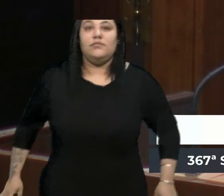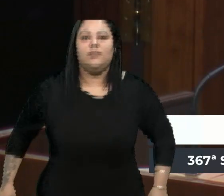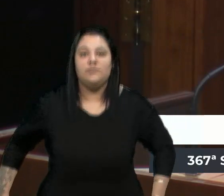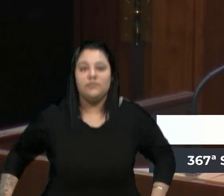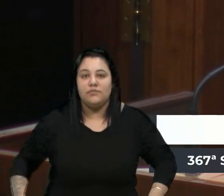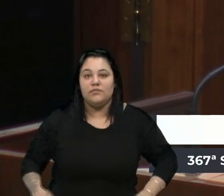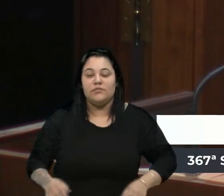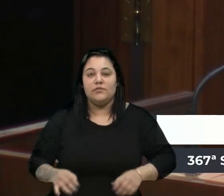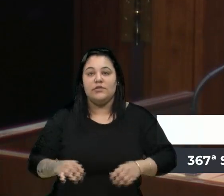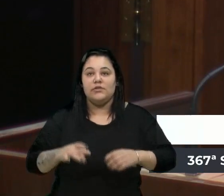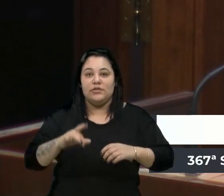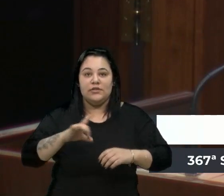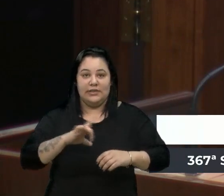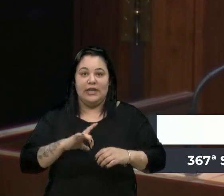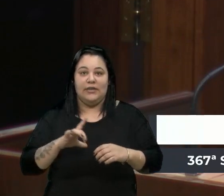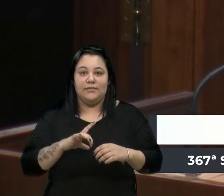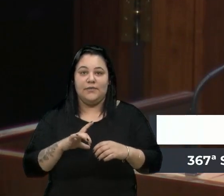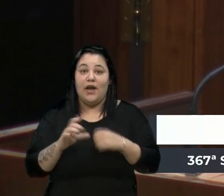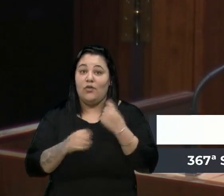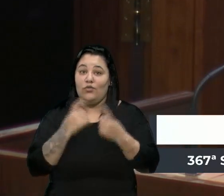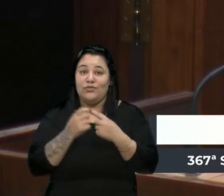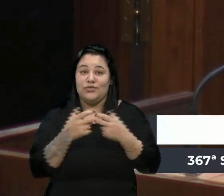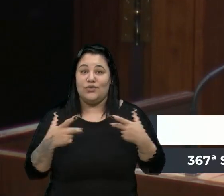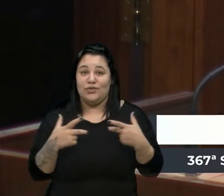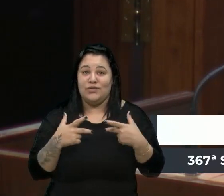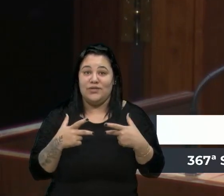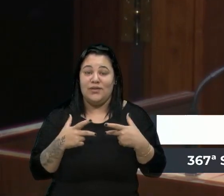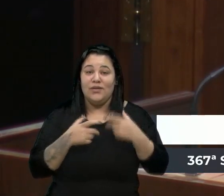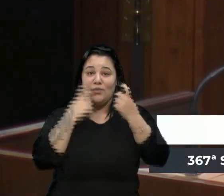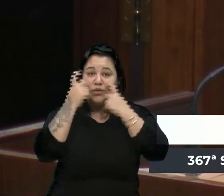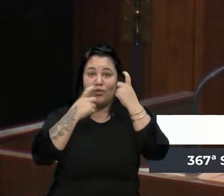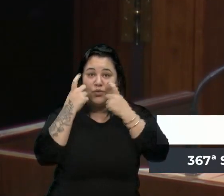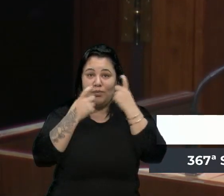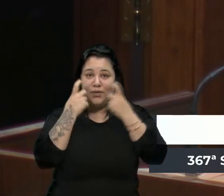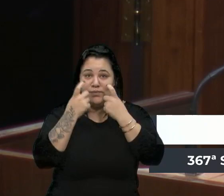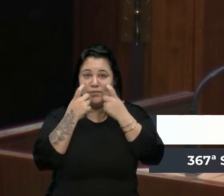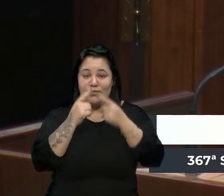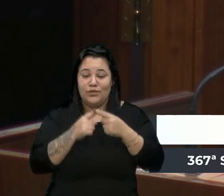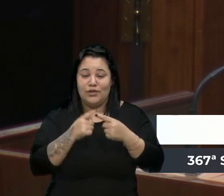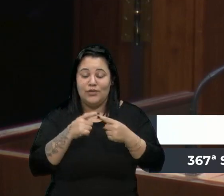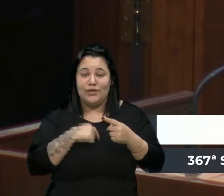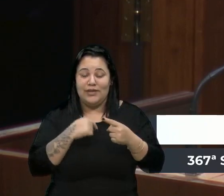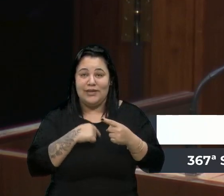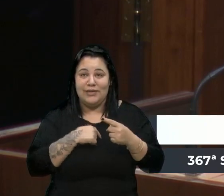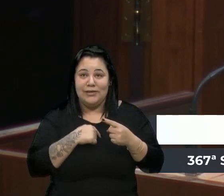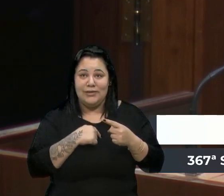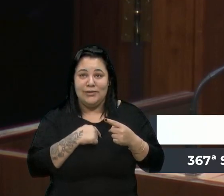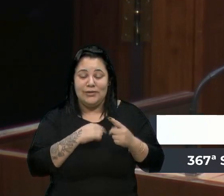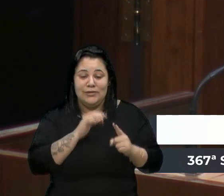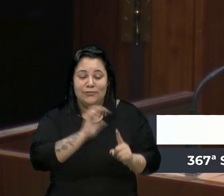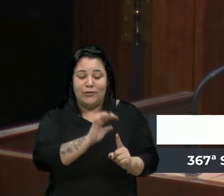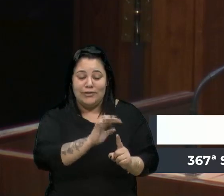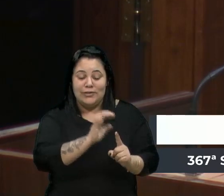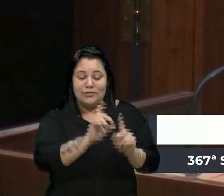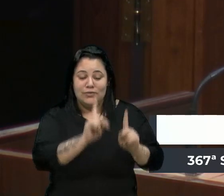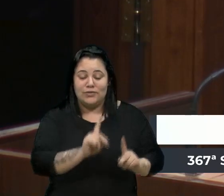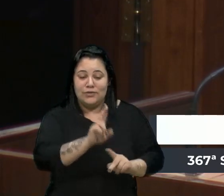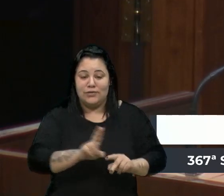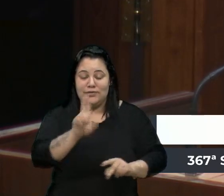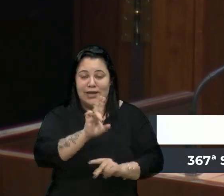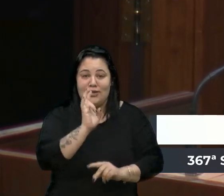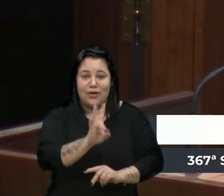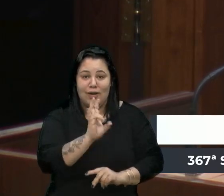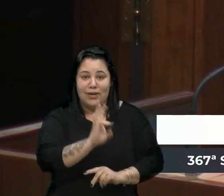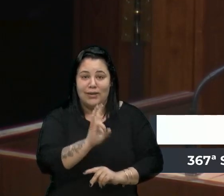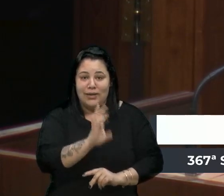existe algo preocupante, porque o que leva à drogadição, o que leva as pessoas em situação de rua, é a droga,